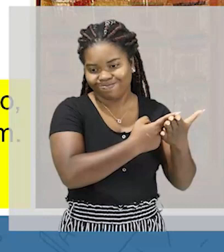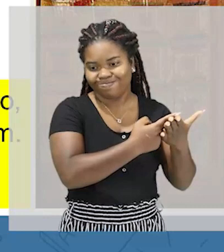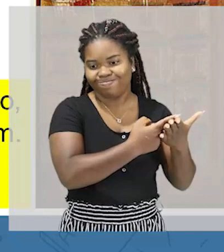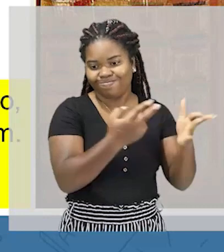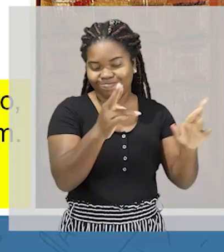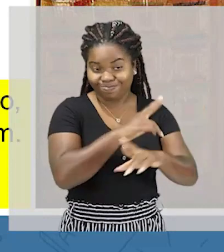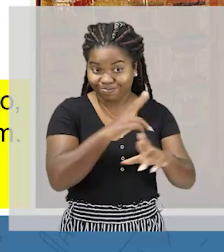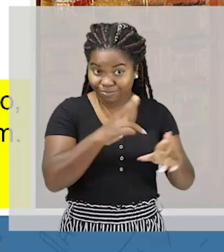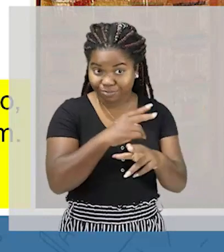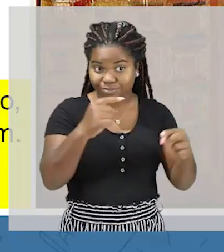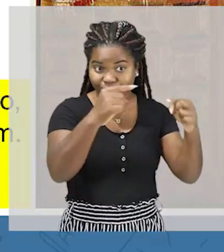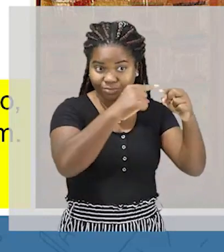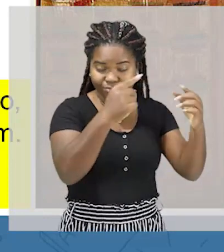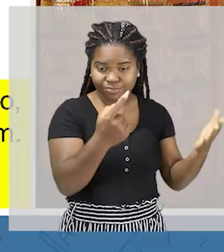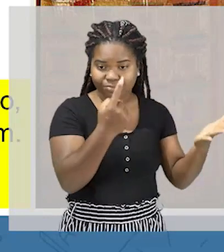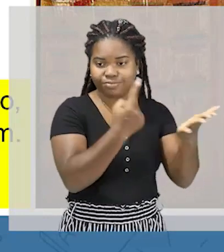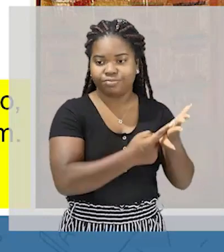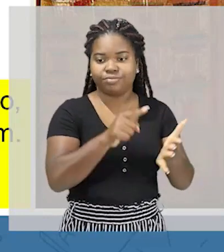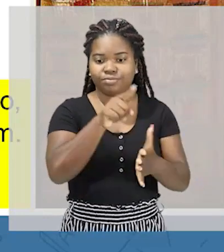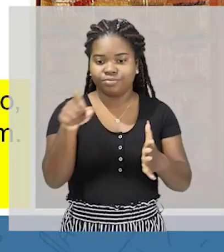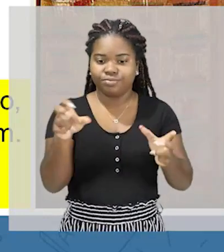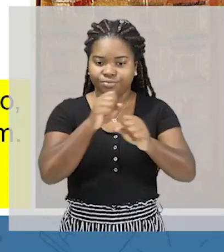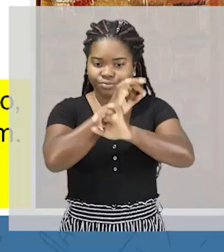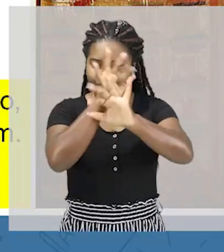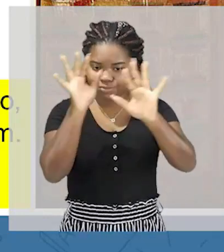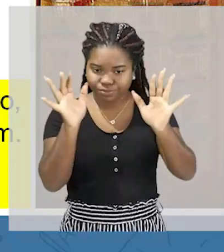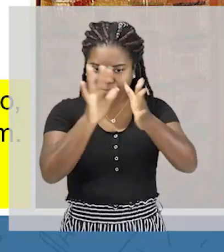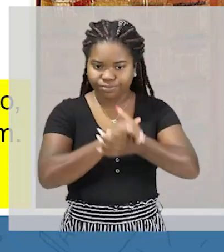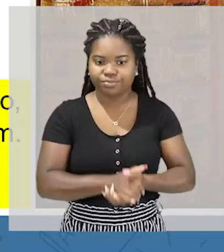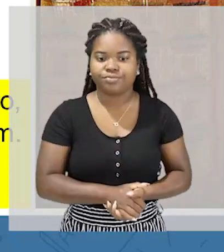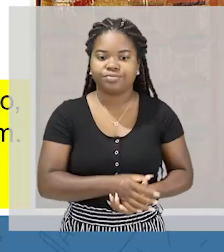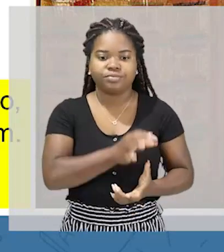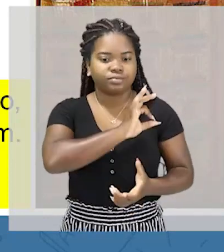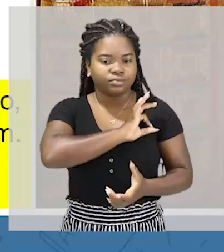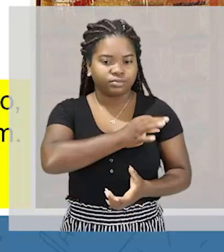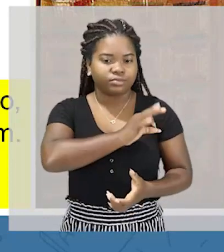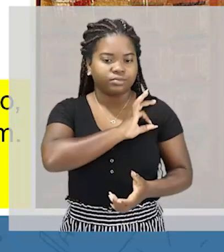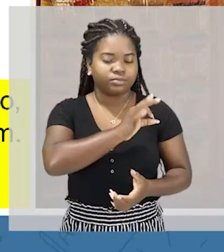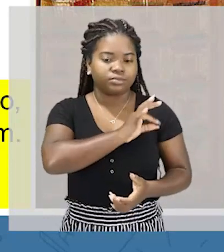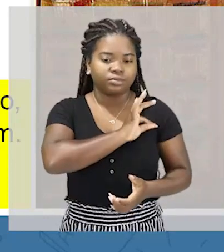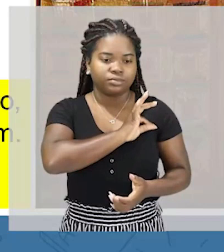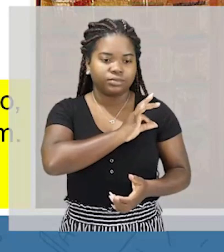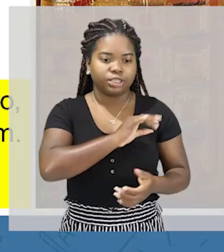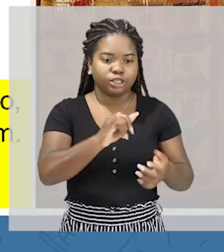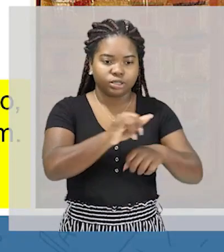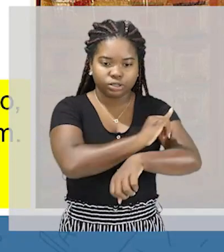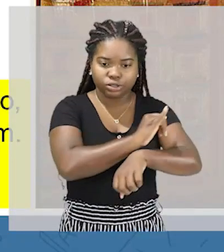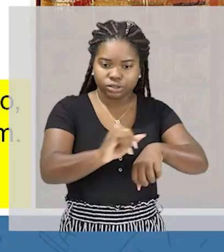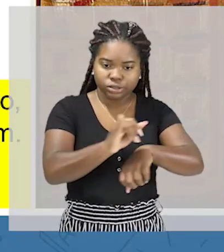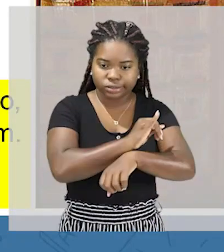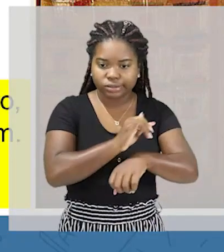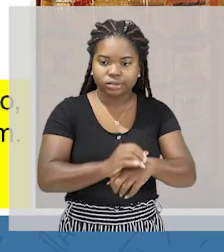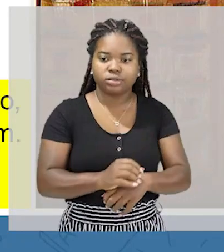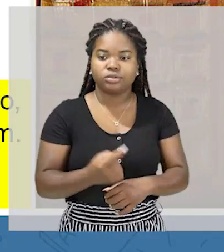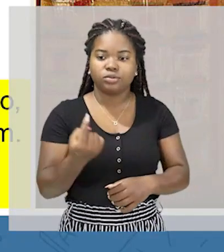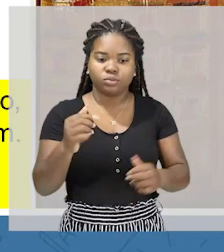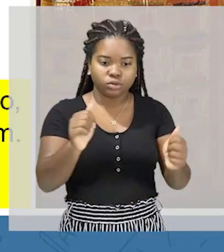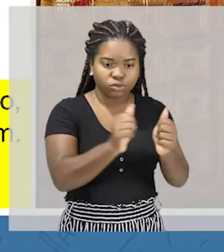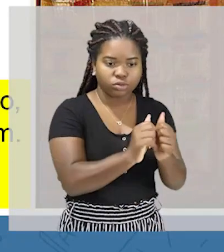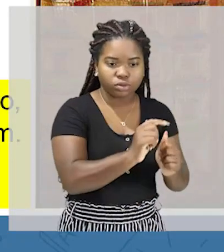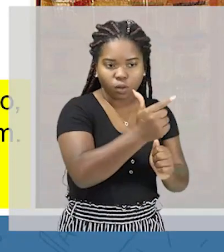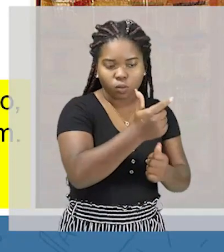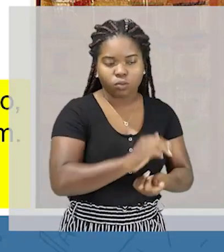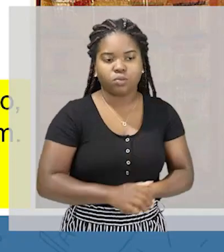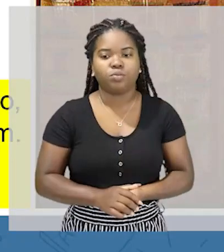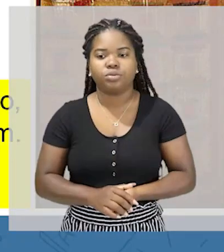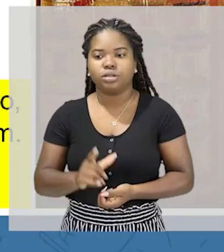para que você entenda de técnicas híbridas, onde uma junta-se à outra. Vou explicar para vocês. A cama